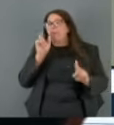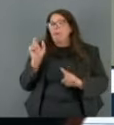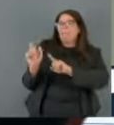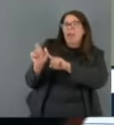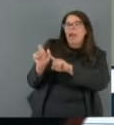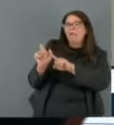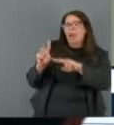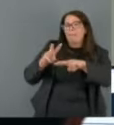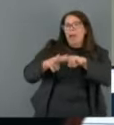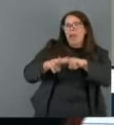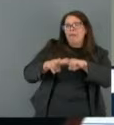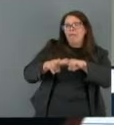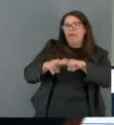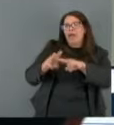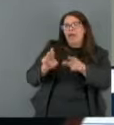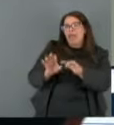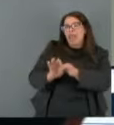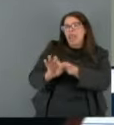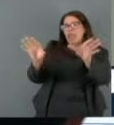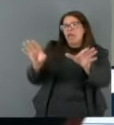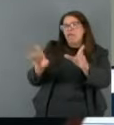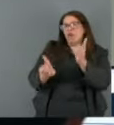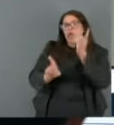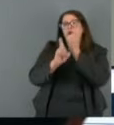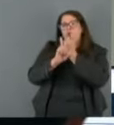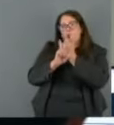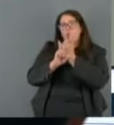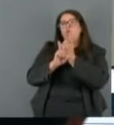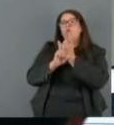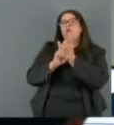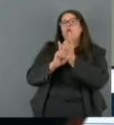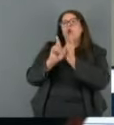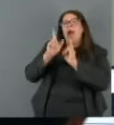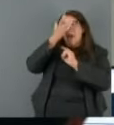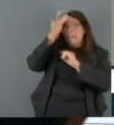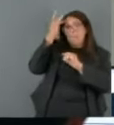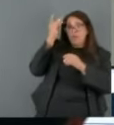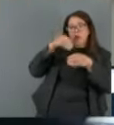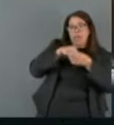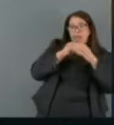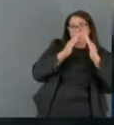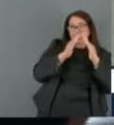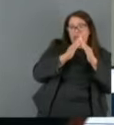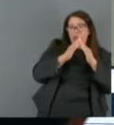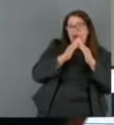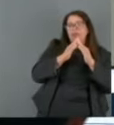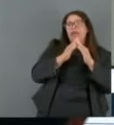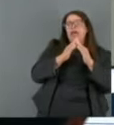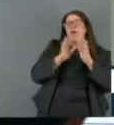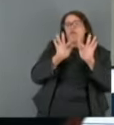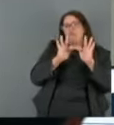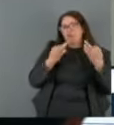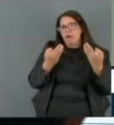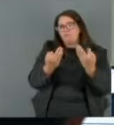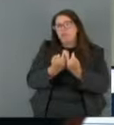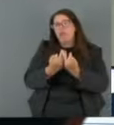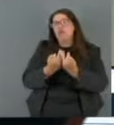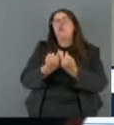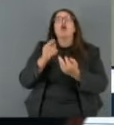que permitem o encontro daqueles que já se encontram no regime semiaberto aos seus familiares em determinadas